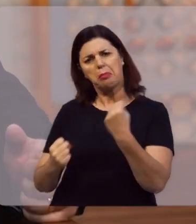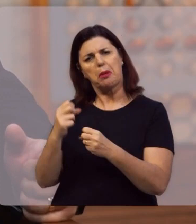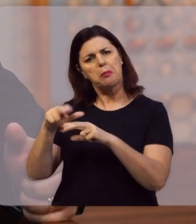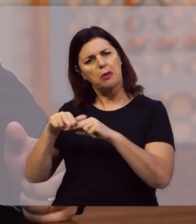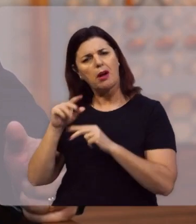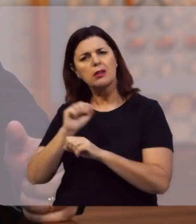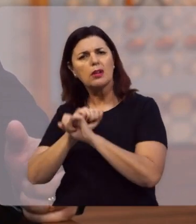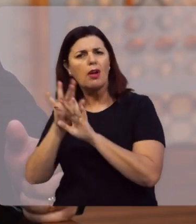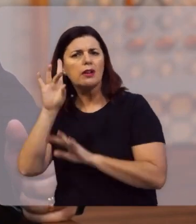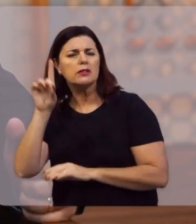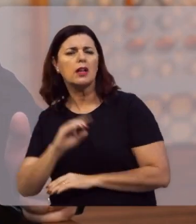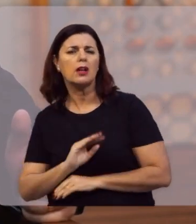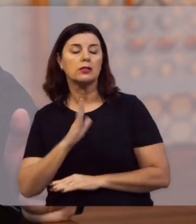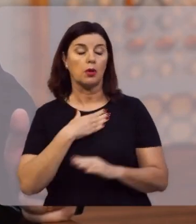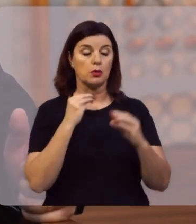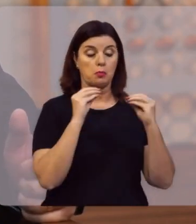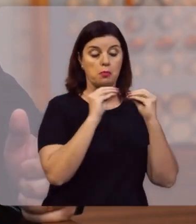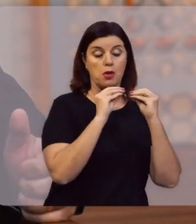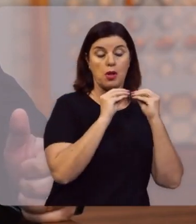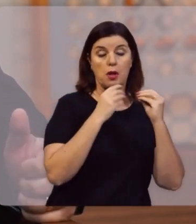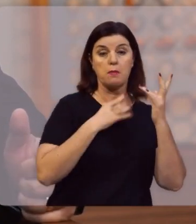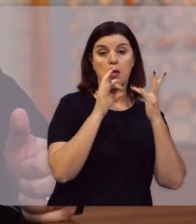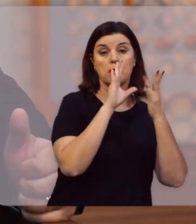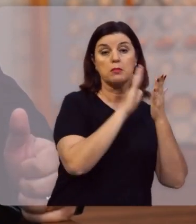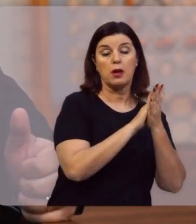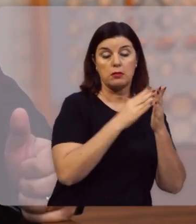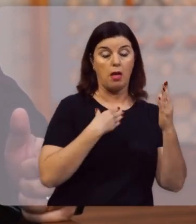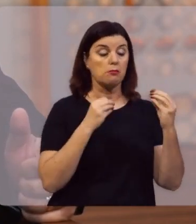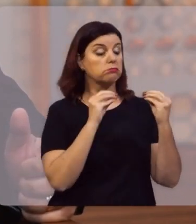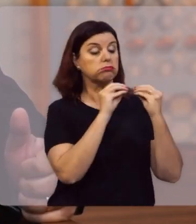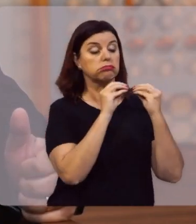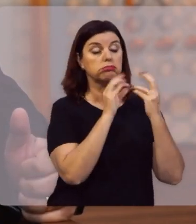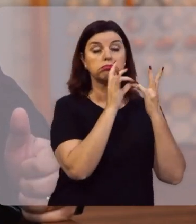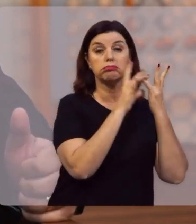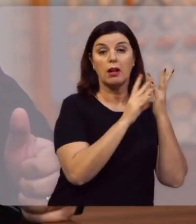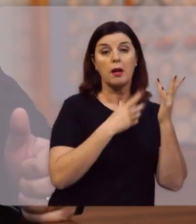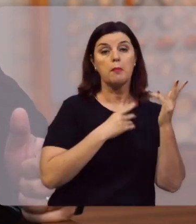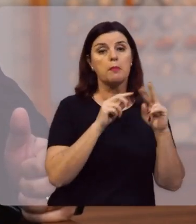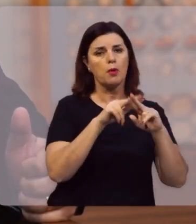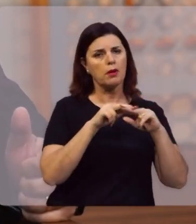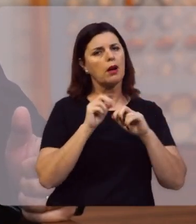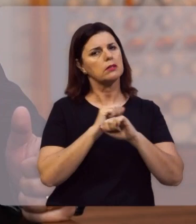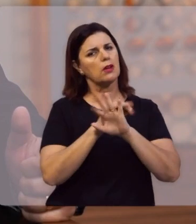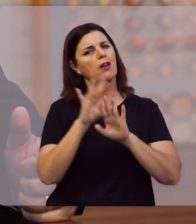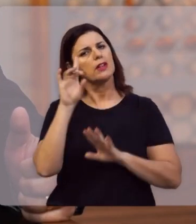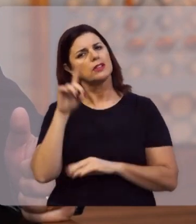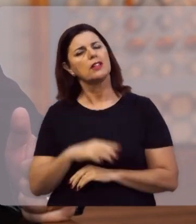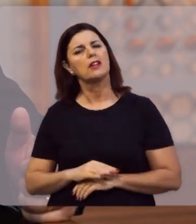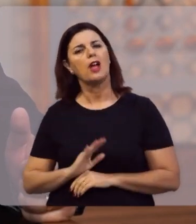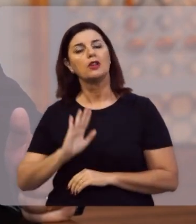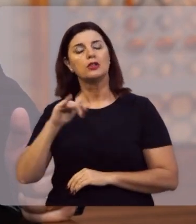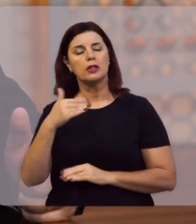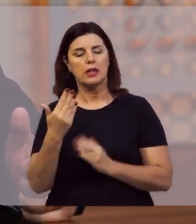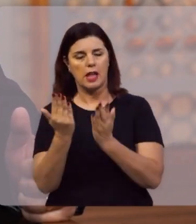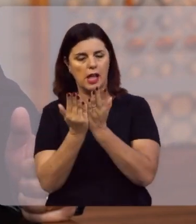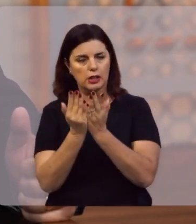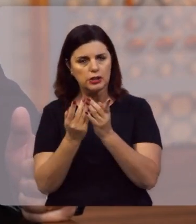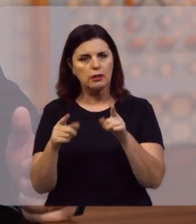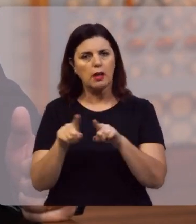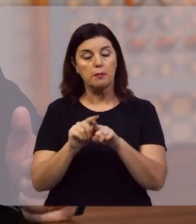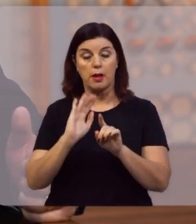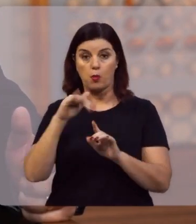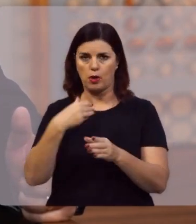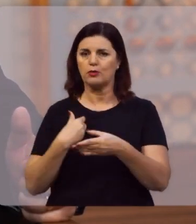Deus quando eu dou um beijo na minha esposa eu beijo minha esposa para glória de Deus e como crente quando eu voto eu também